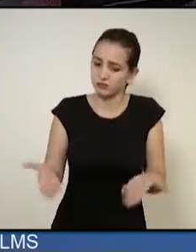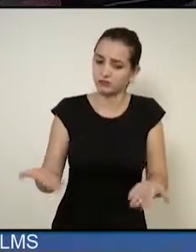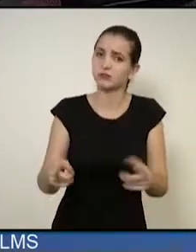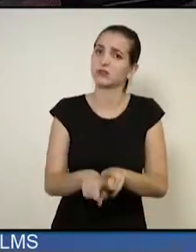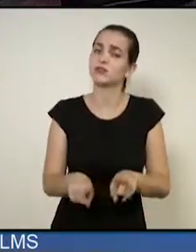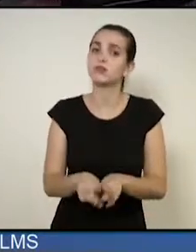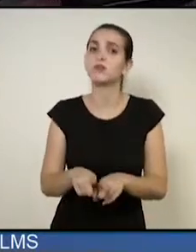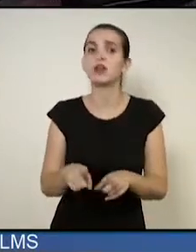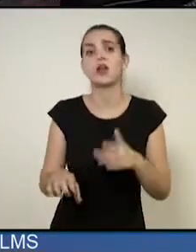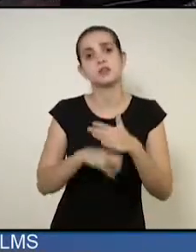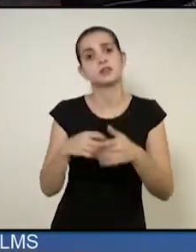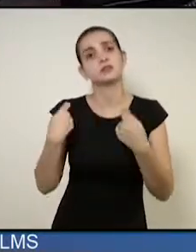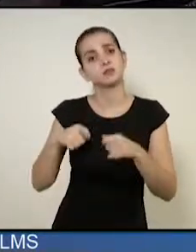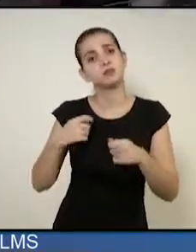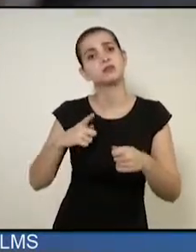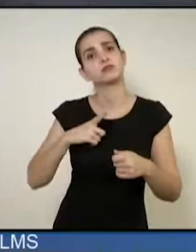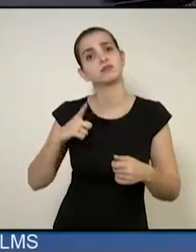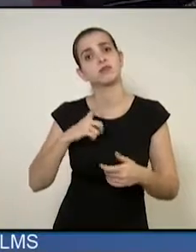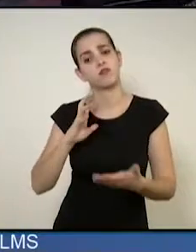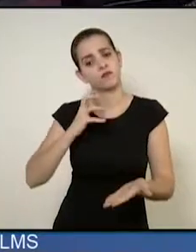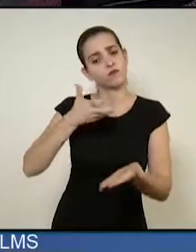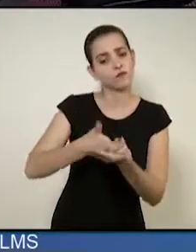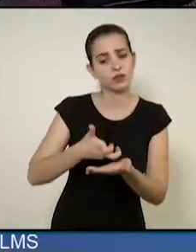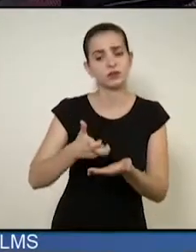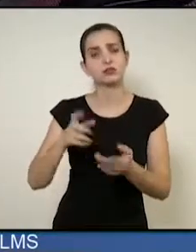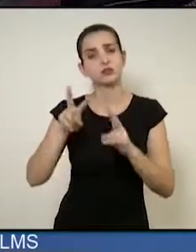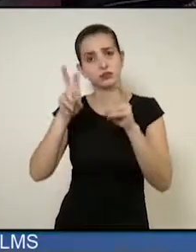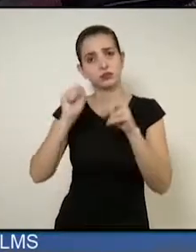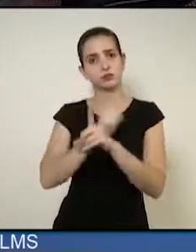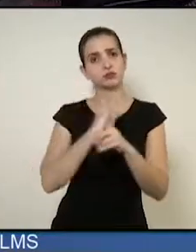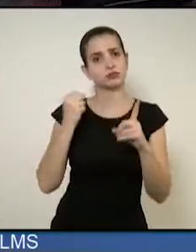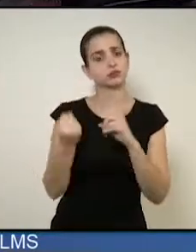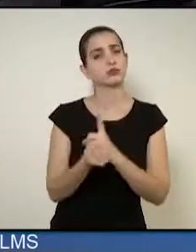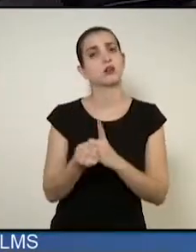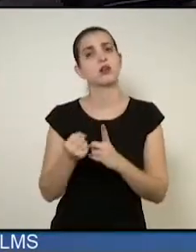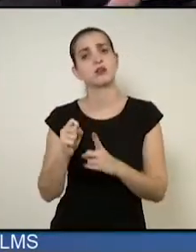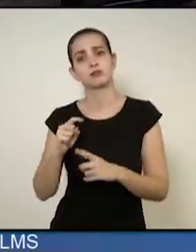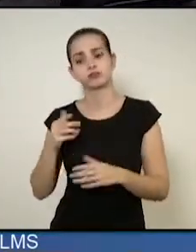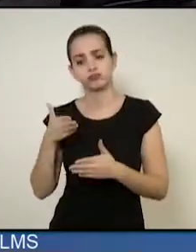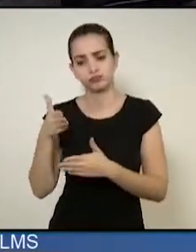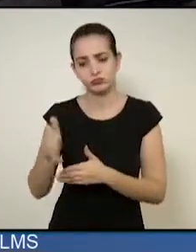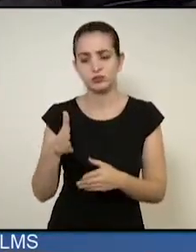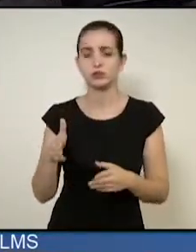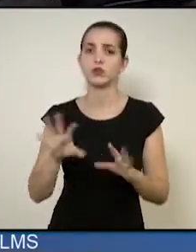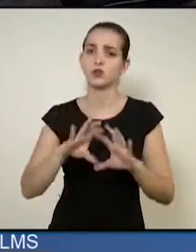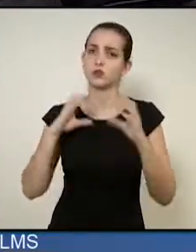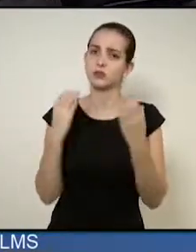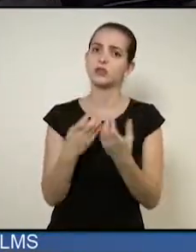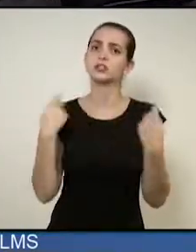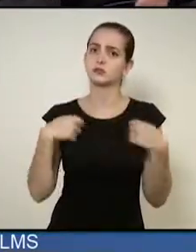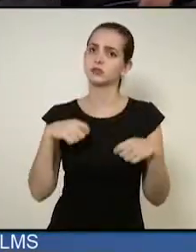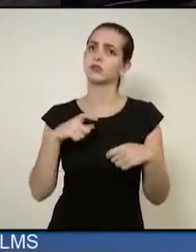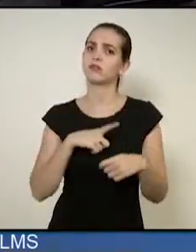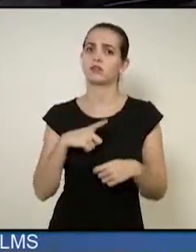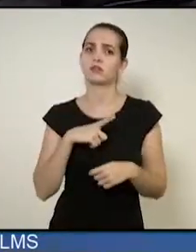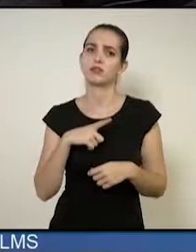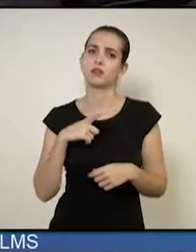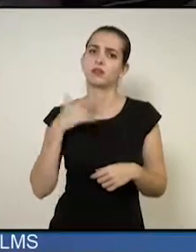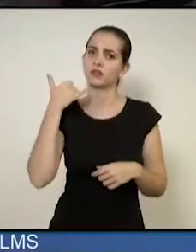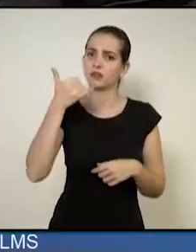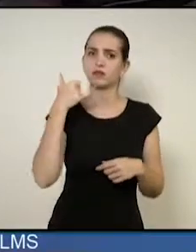também dêem essa contrapartida na área social, atendendo essas comunidades que precisam da telefonia